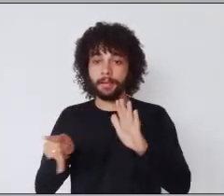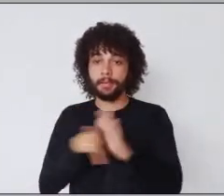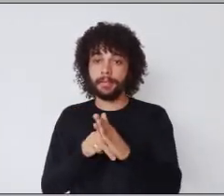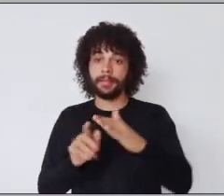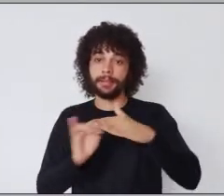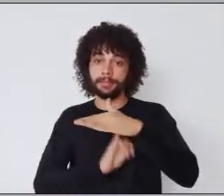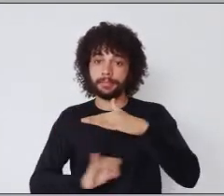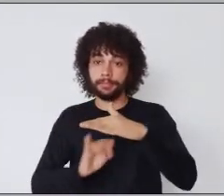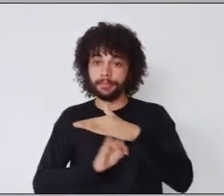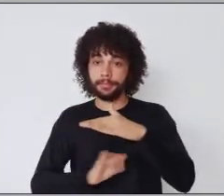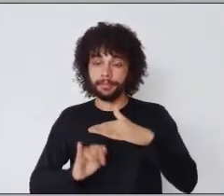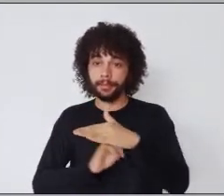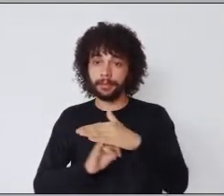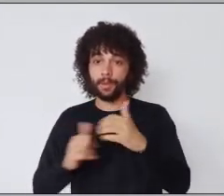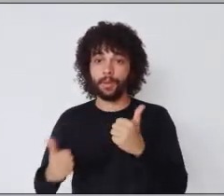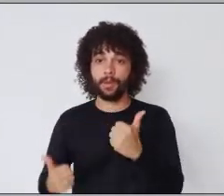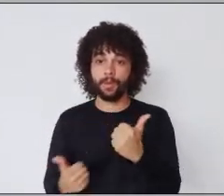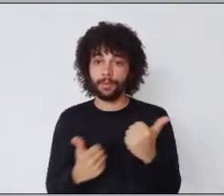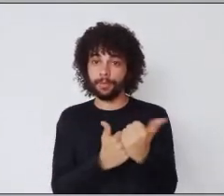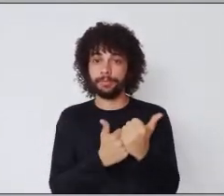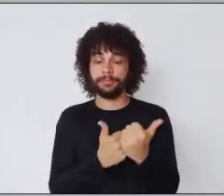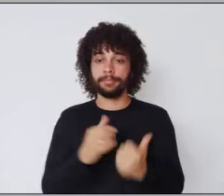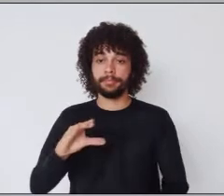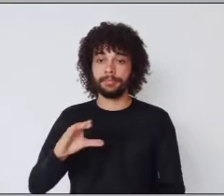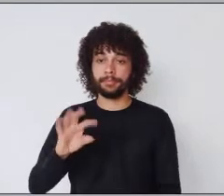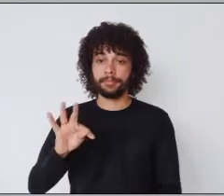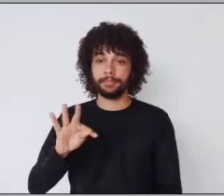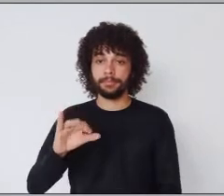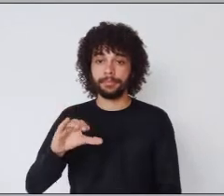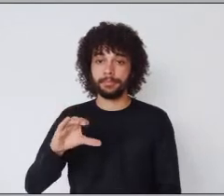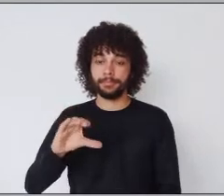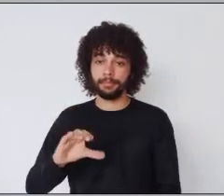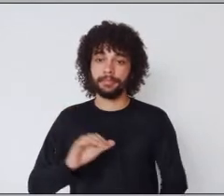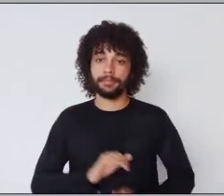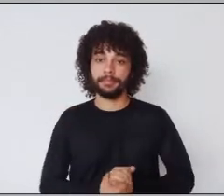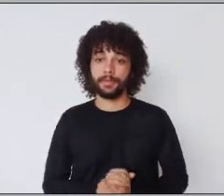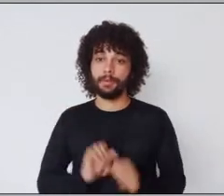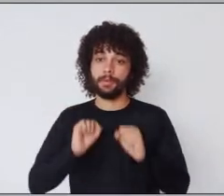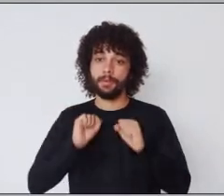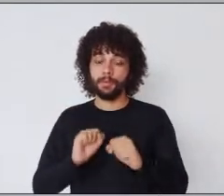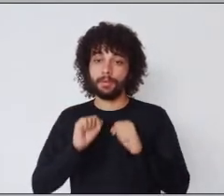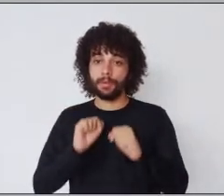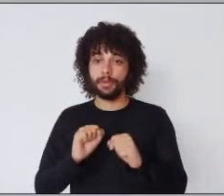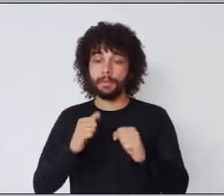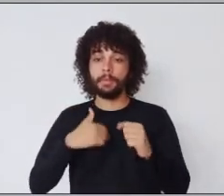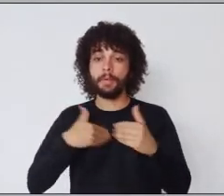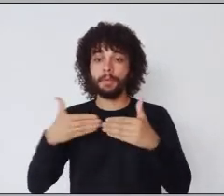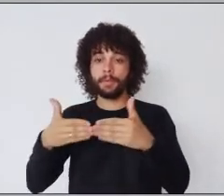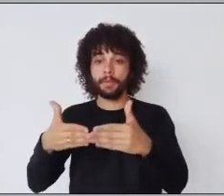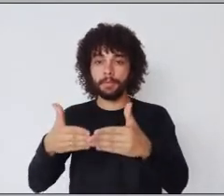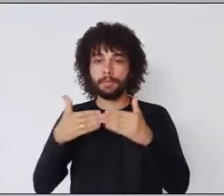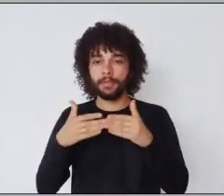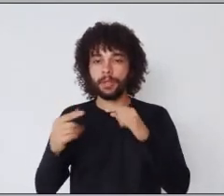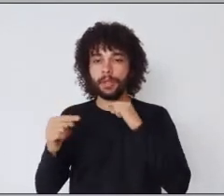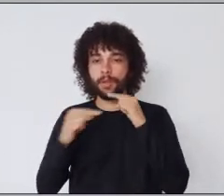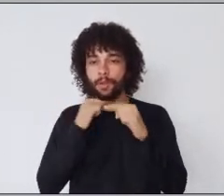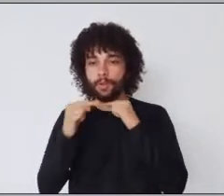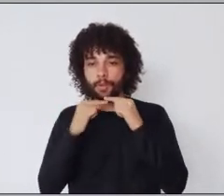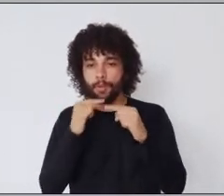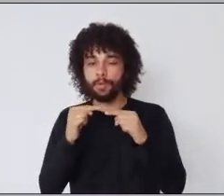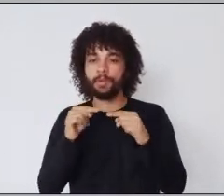serviço de suporte técnico do CETIC. Nesse serviço, vocês podem solicitar, por meio de chamados,